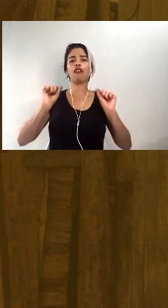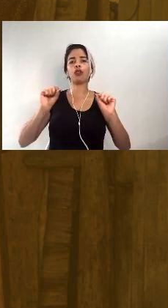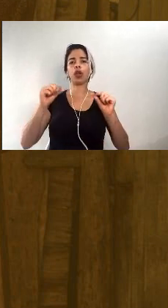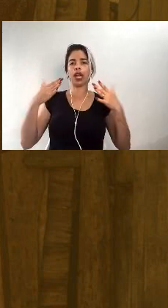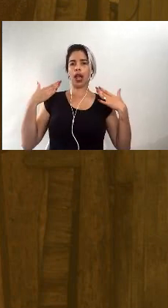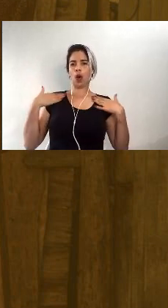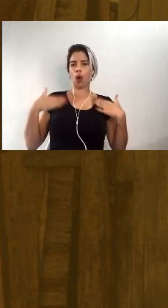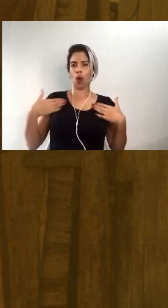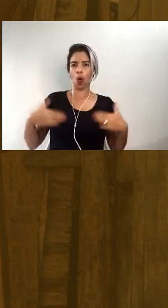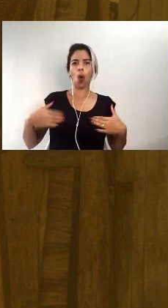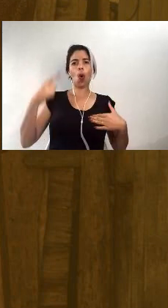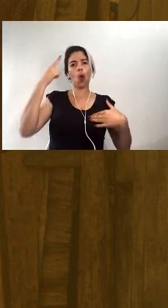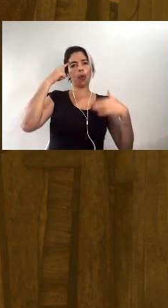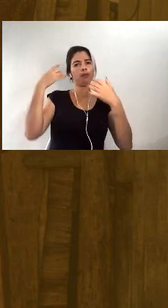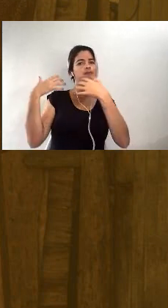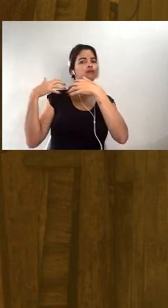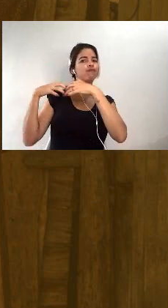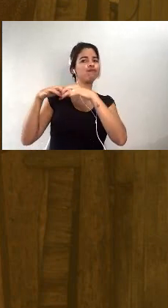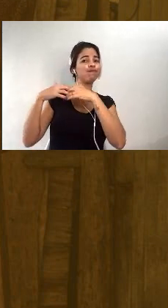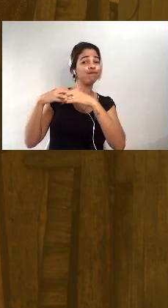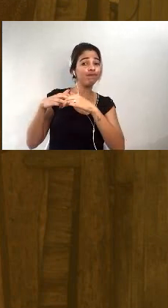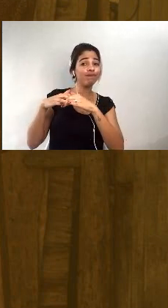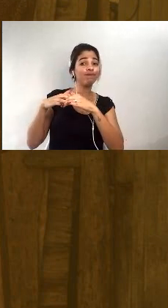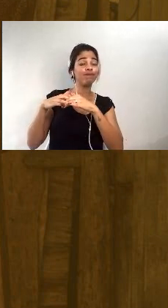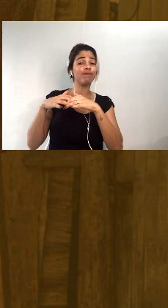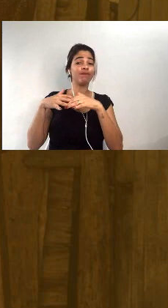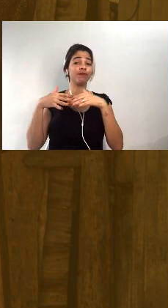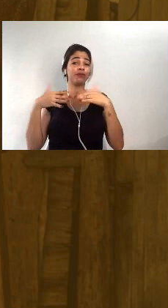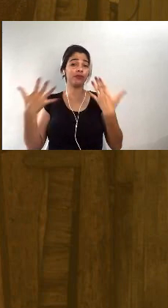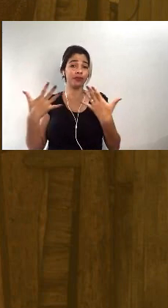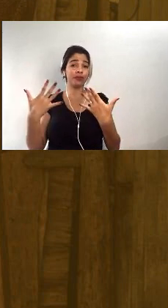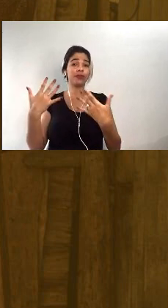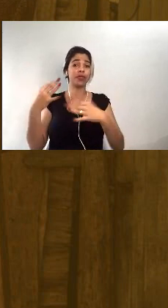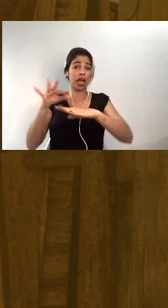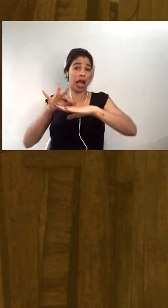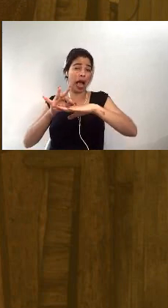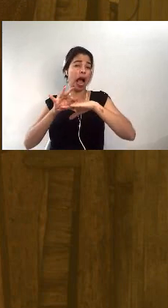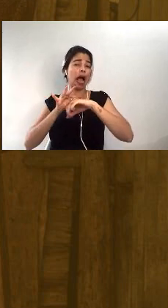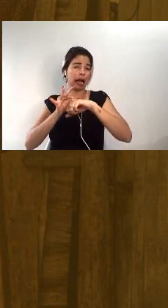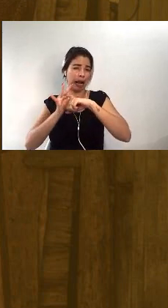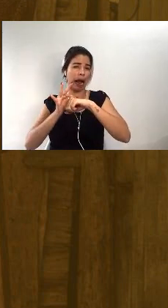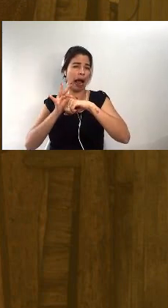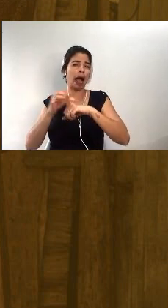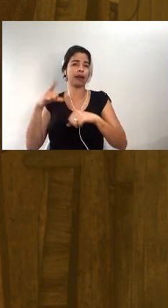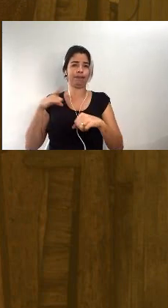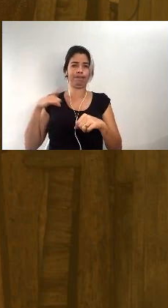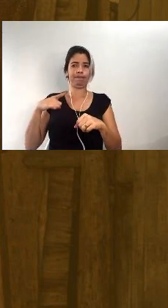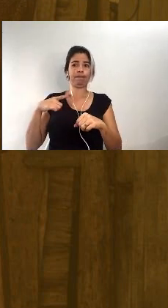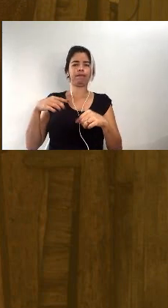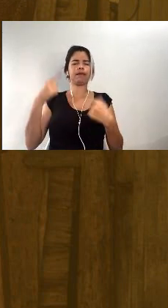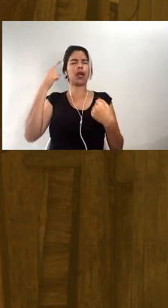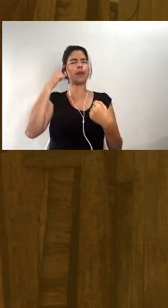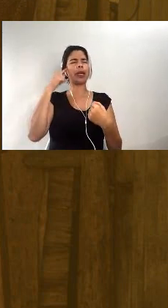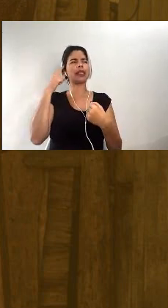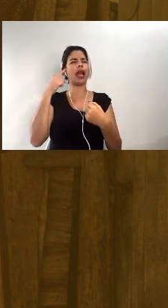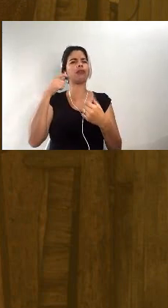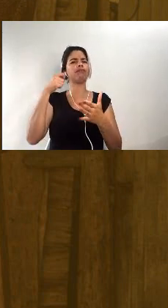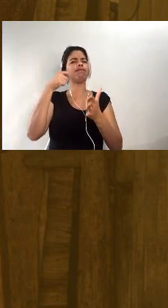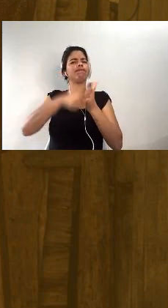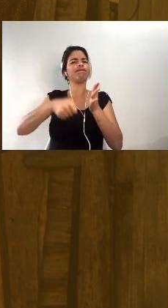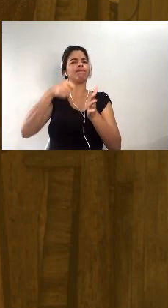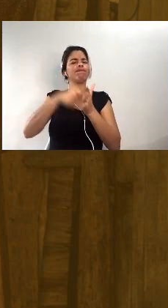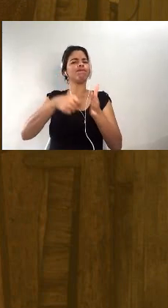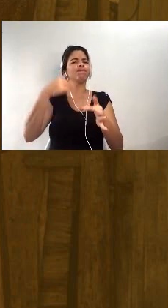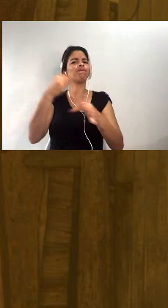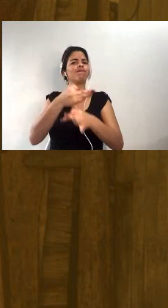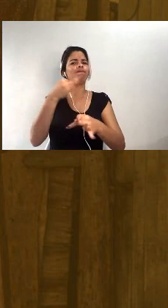né, e é importante, né, quando a gente vai pensar em resistência e nas práticas antirracistas, que a